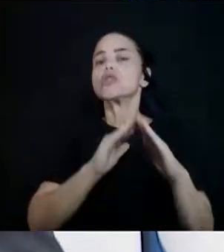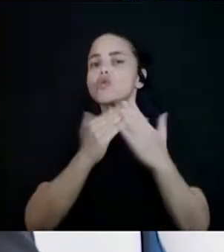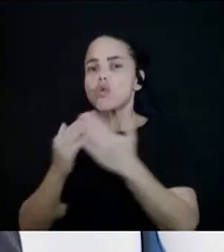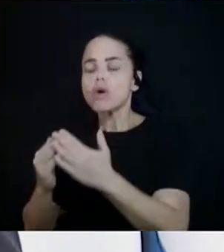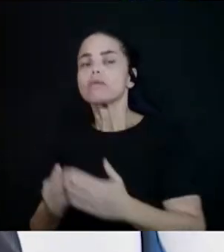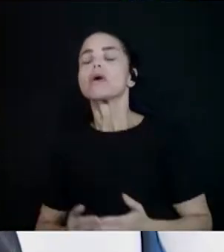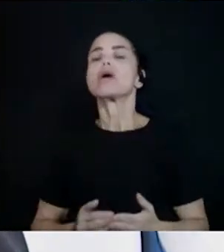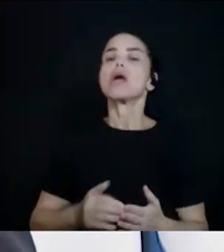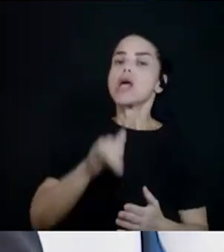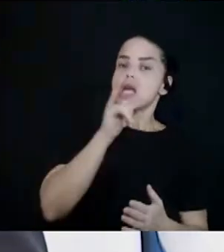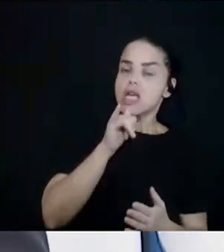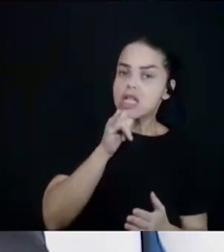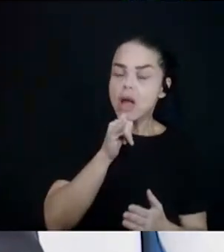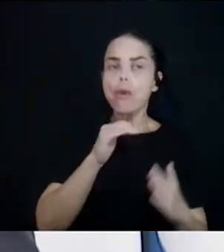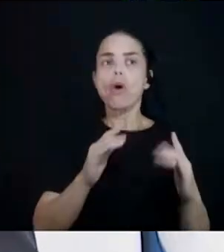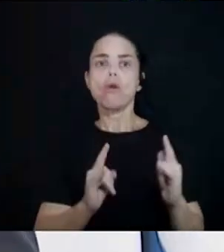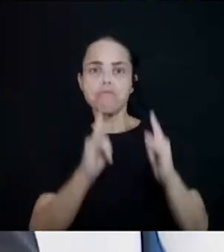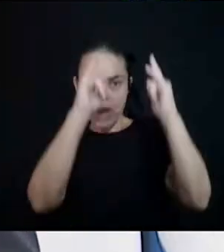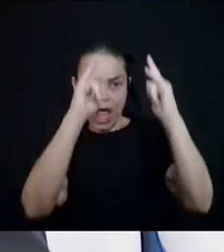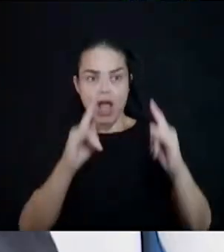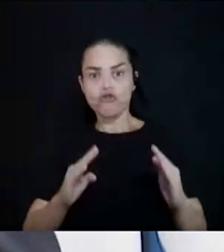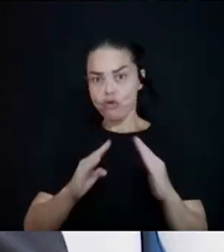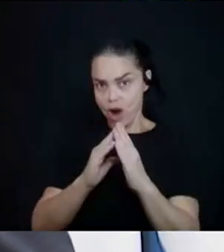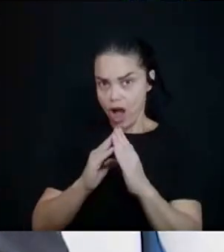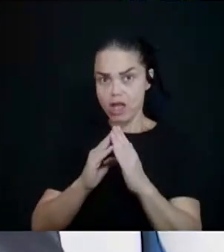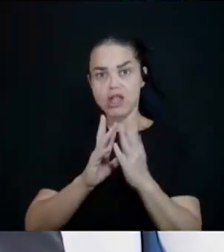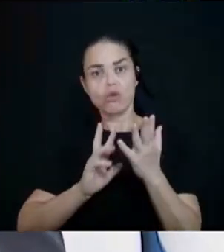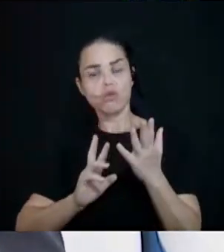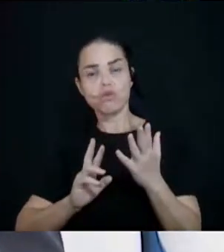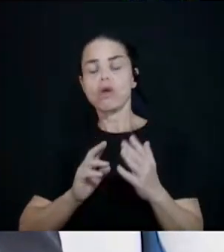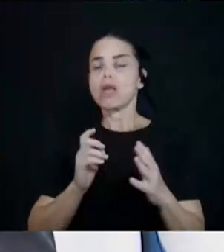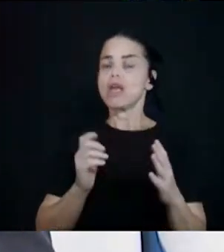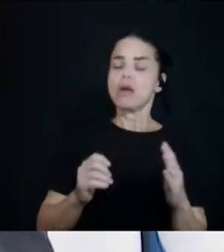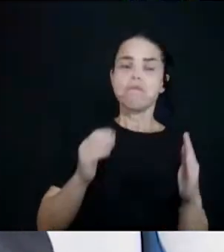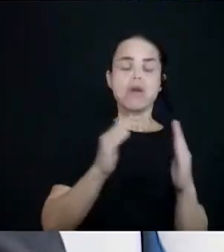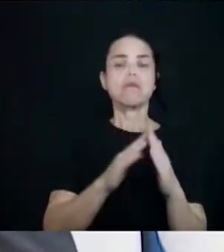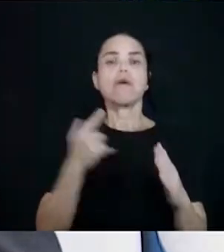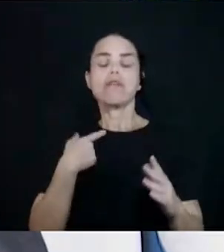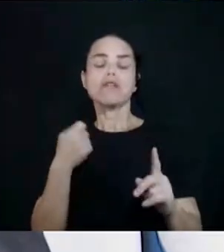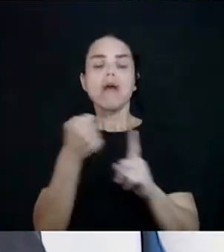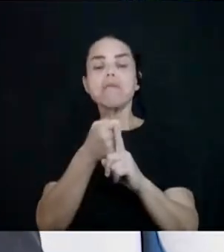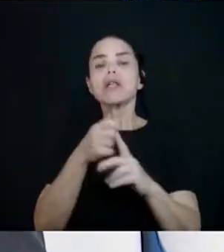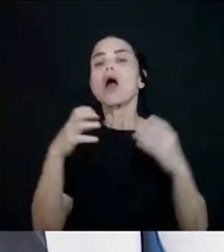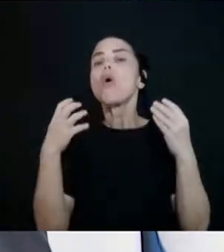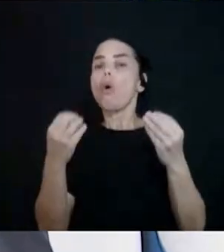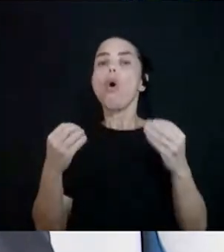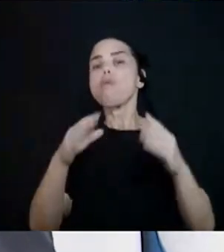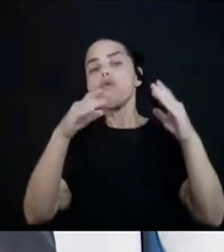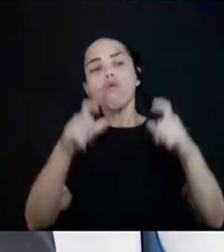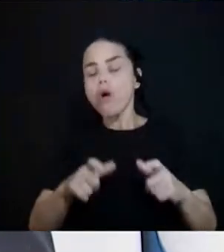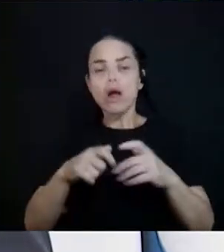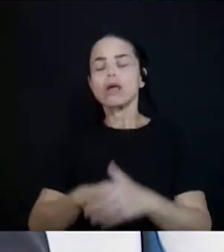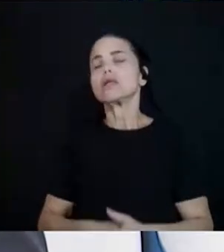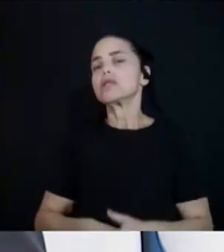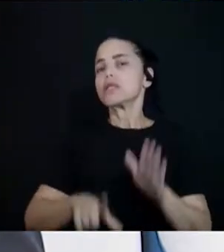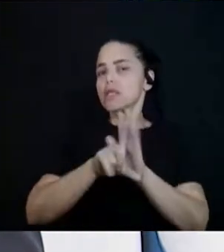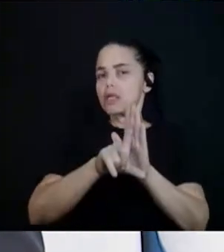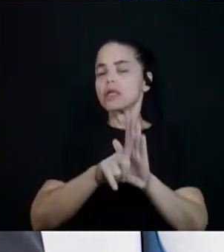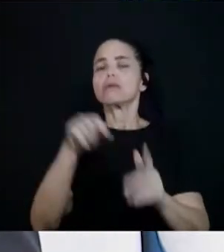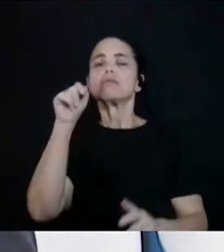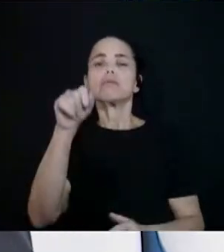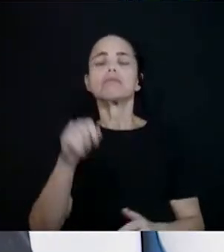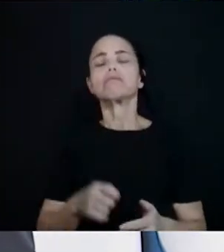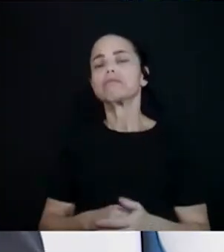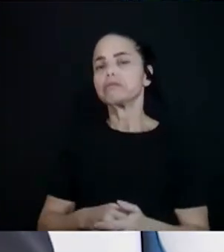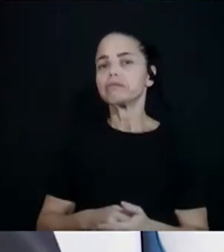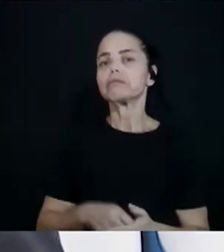uma lei complementar, a 560 de 2025, e essa lei que votaremos hoje, a legalidade, ela vai